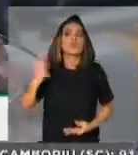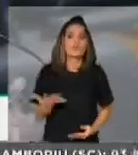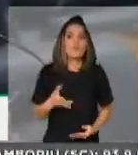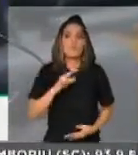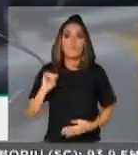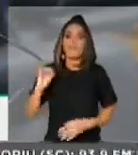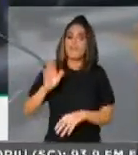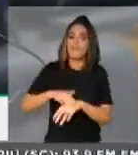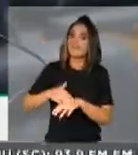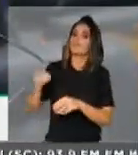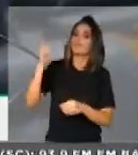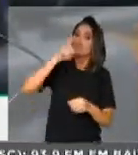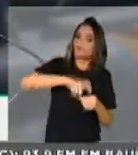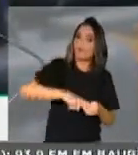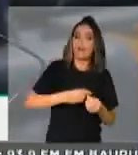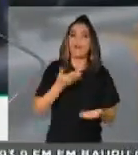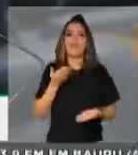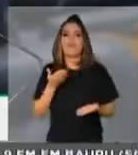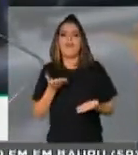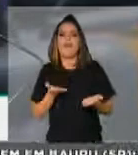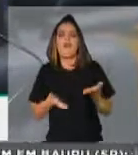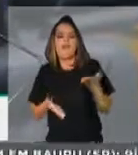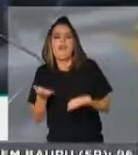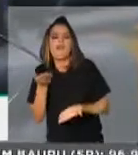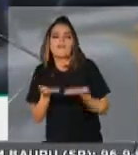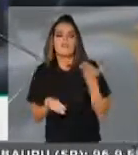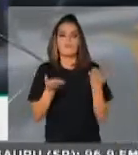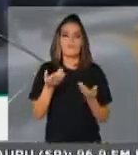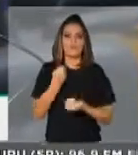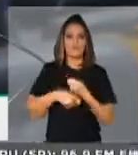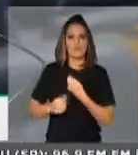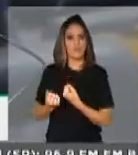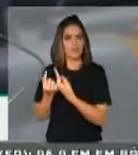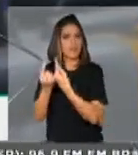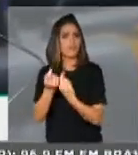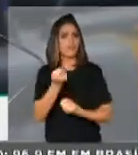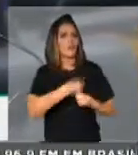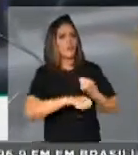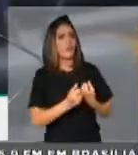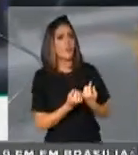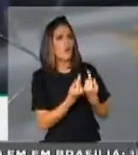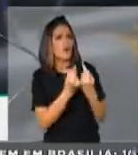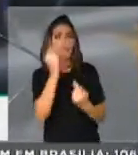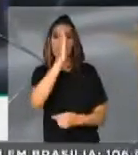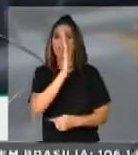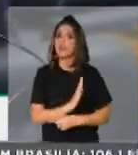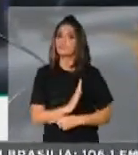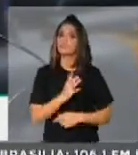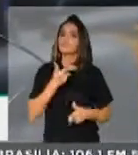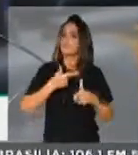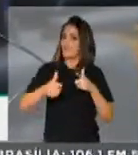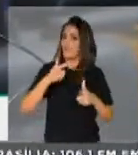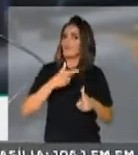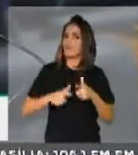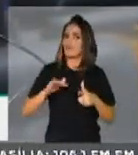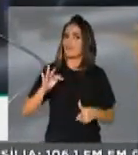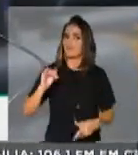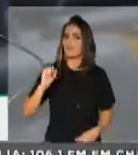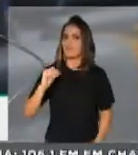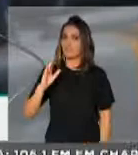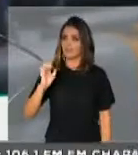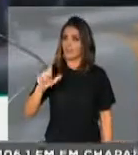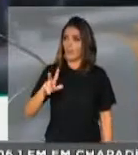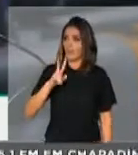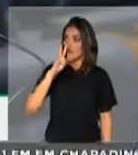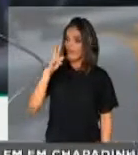possam trazer de volta o equilíbrio financeiro e econômico. O país enfrenta um problema fiscal muito forte. Vamos debater